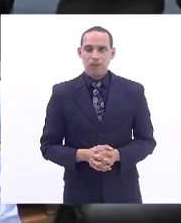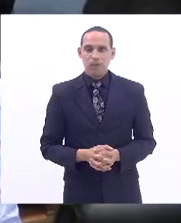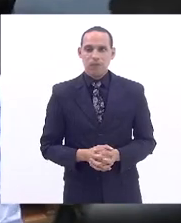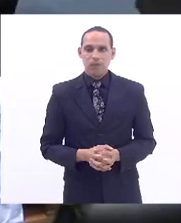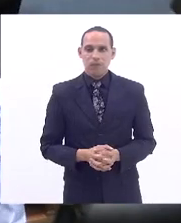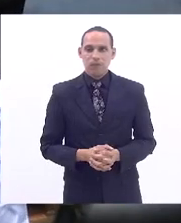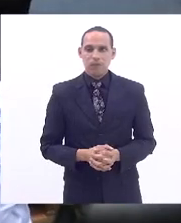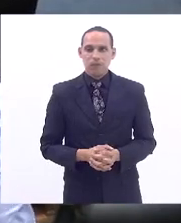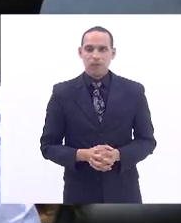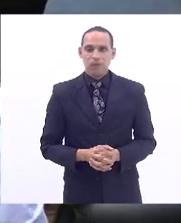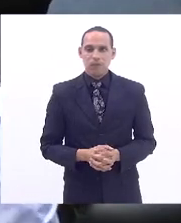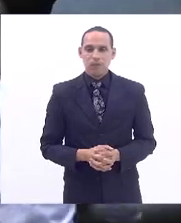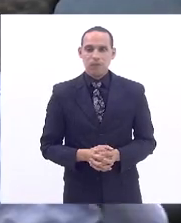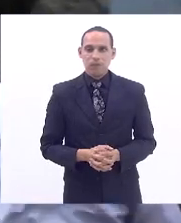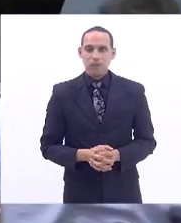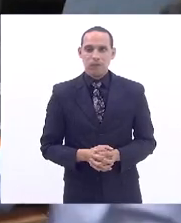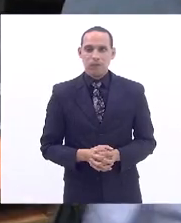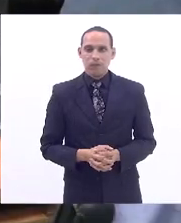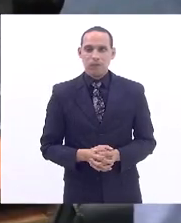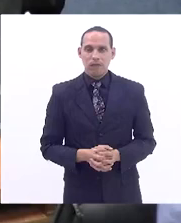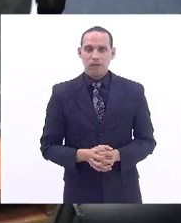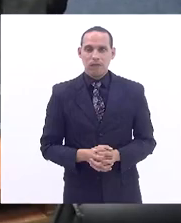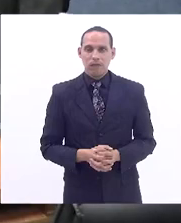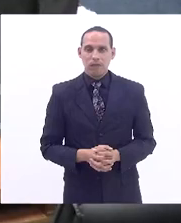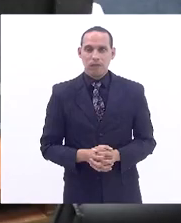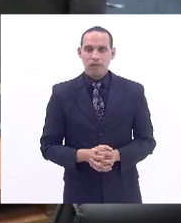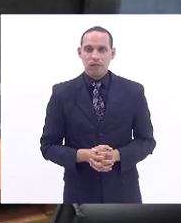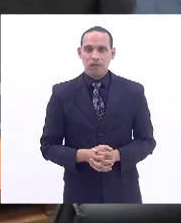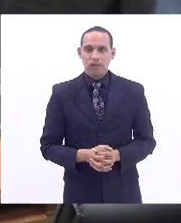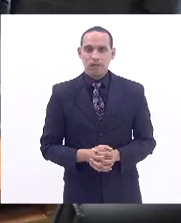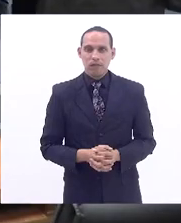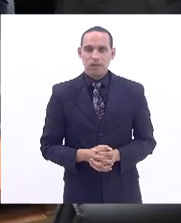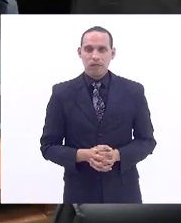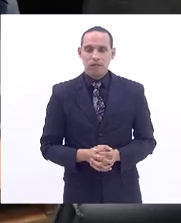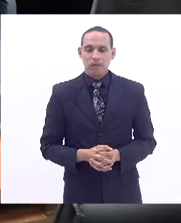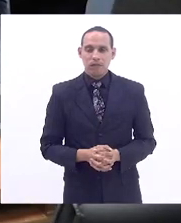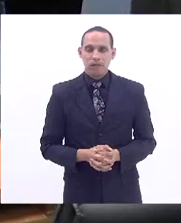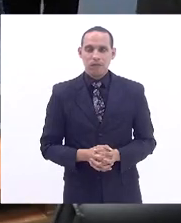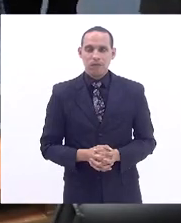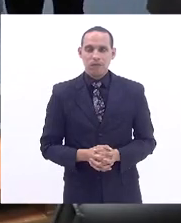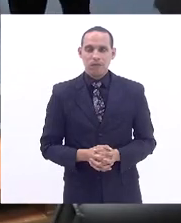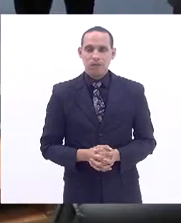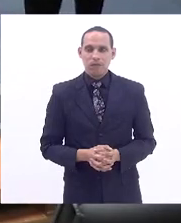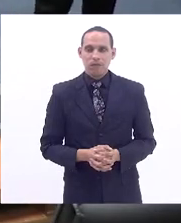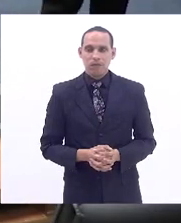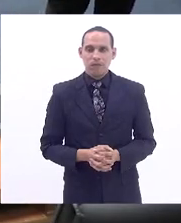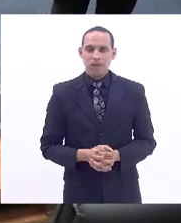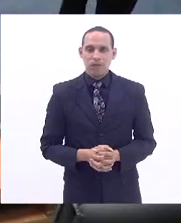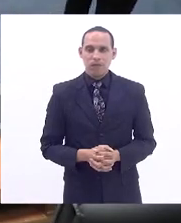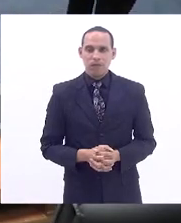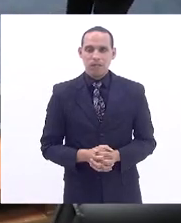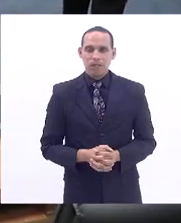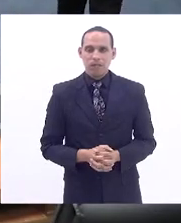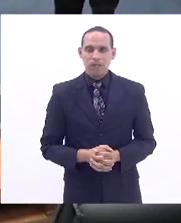a razão Por que que o André tá falando camisinha a razão